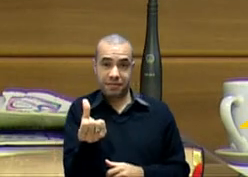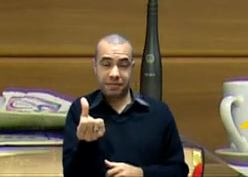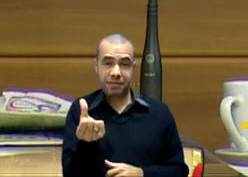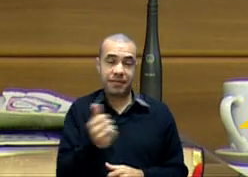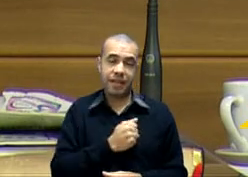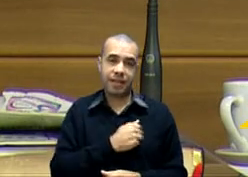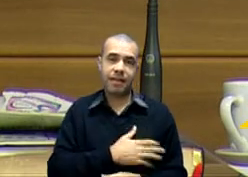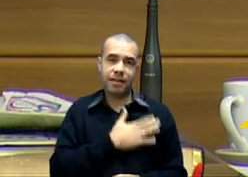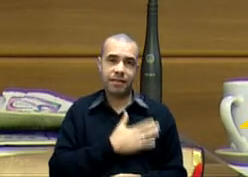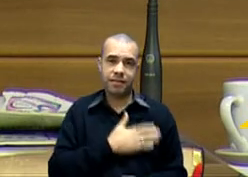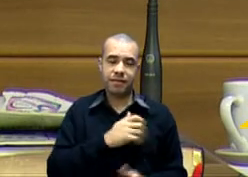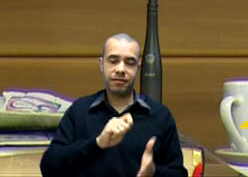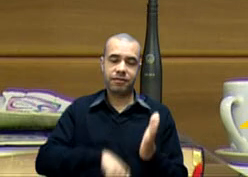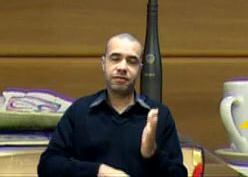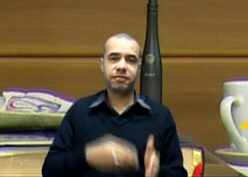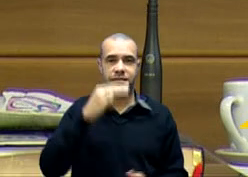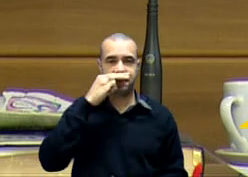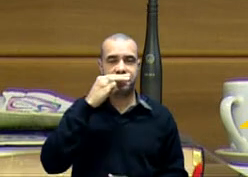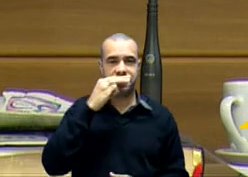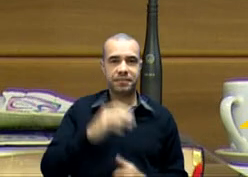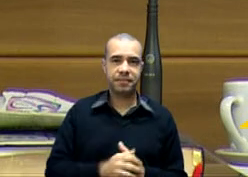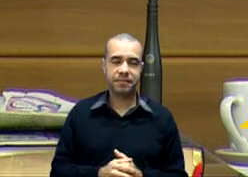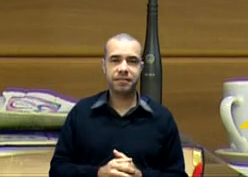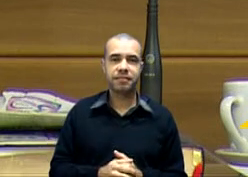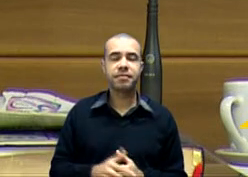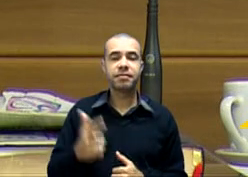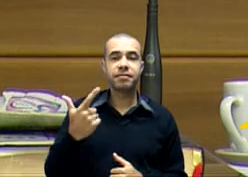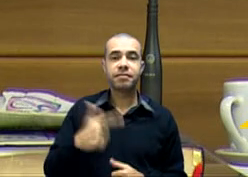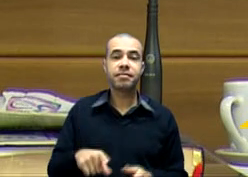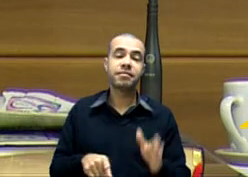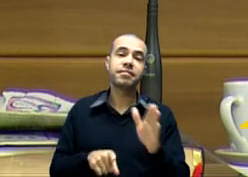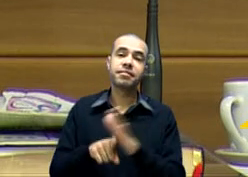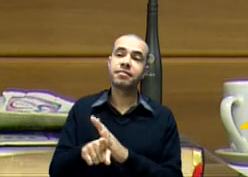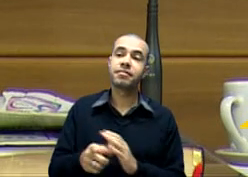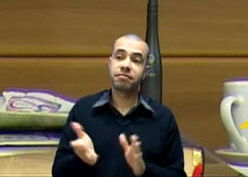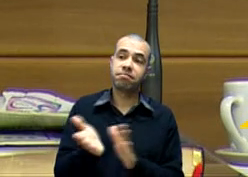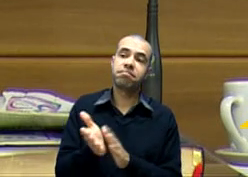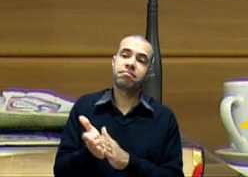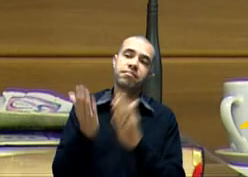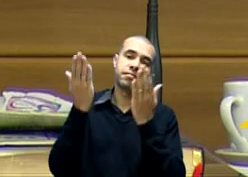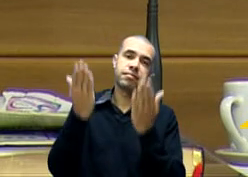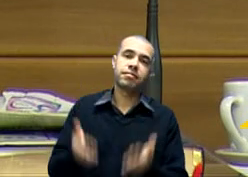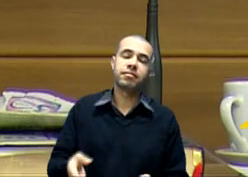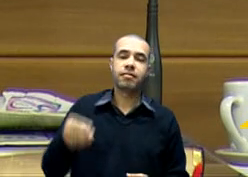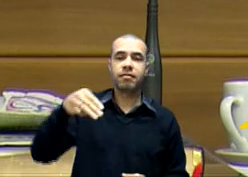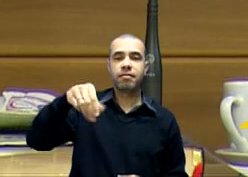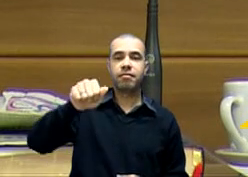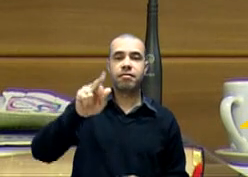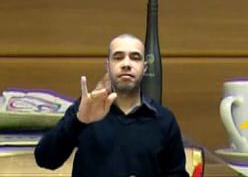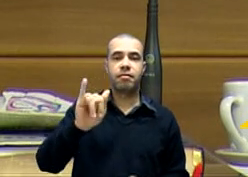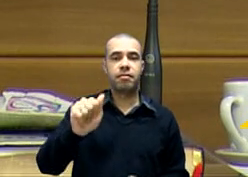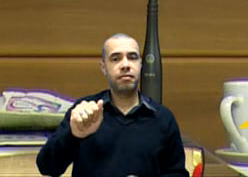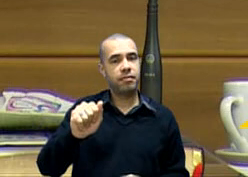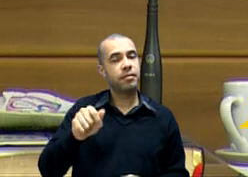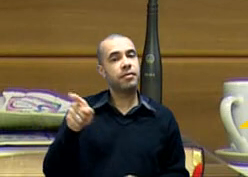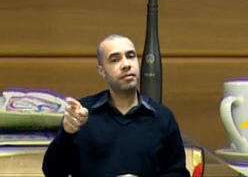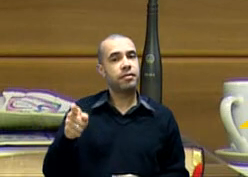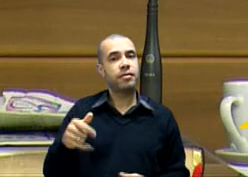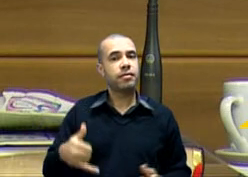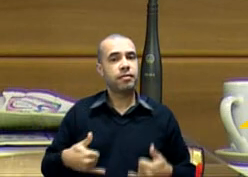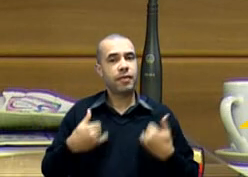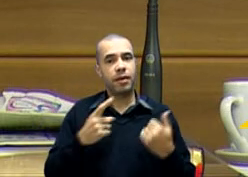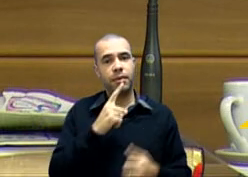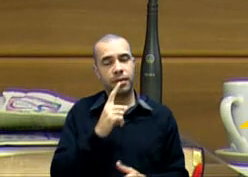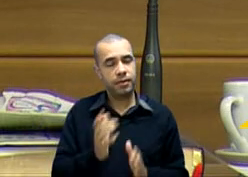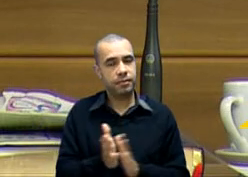vereador engenheiro Martinez. Requerimento verbal, voto de congratulações à senhora Maria do Brasil Barbosa João, pela passagem de sua